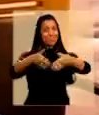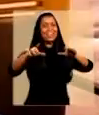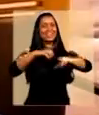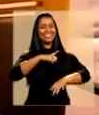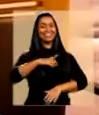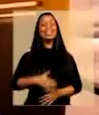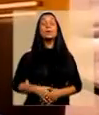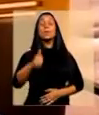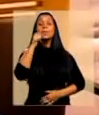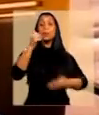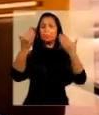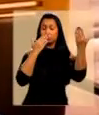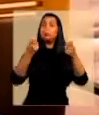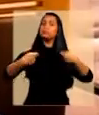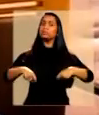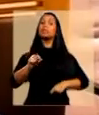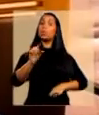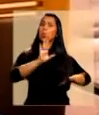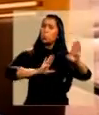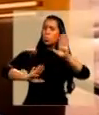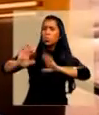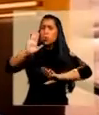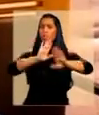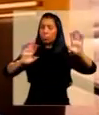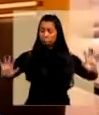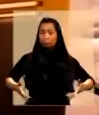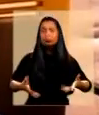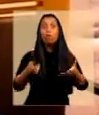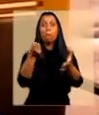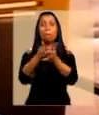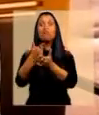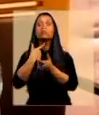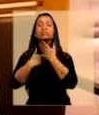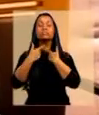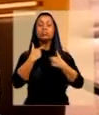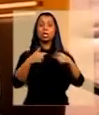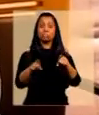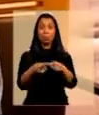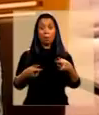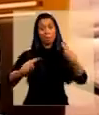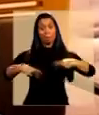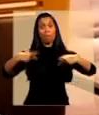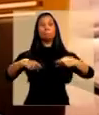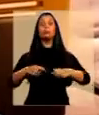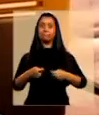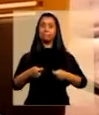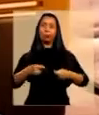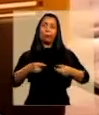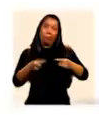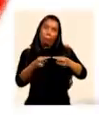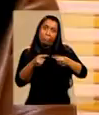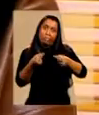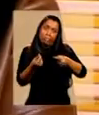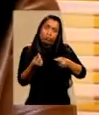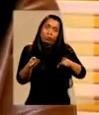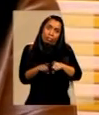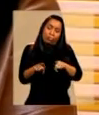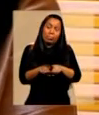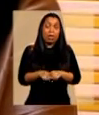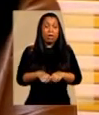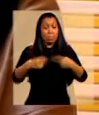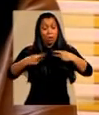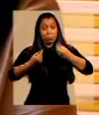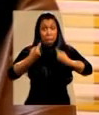determinado. Para a psicóloga Amanda Borges, é preciso ter cuidado com o impulso. O controle emocional tem relação com as finanças. Trabalhe